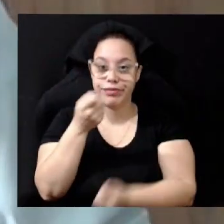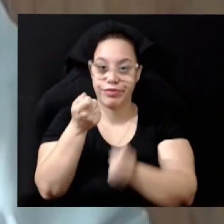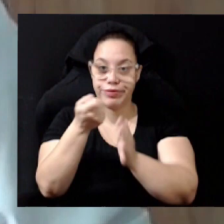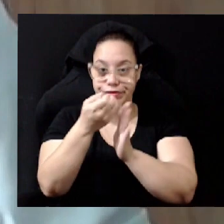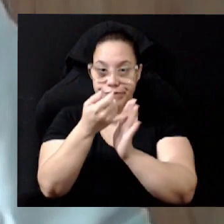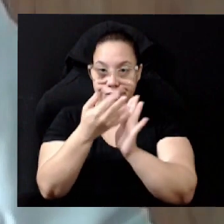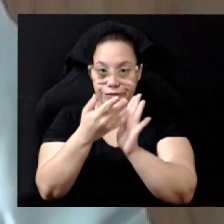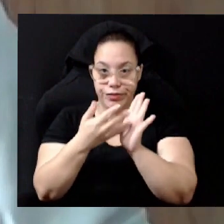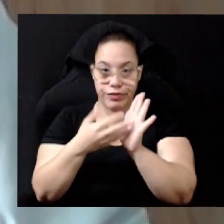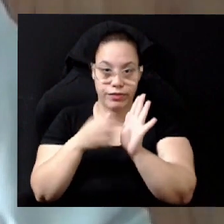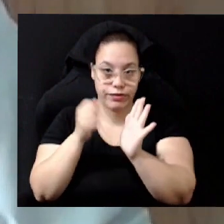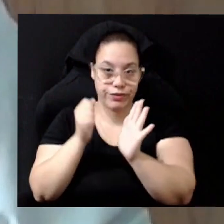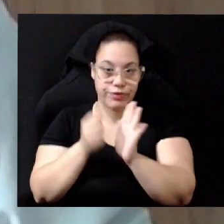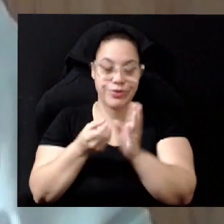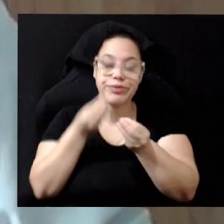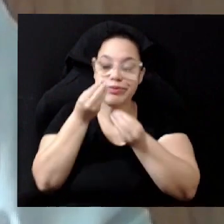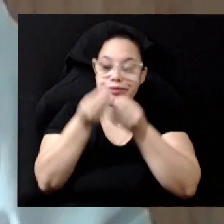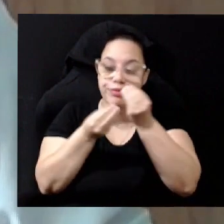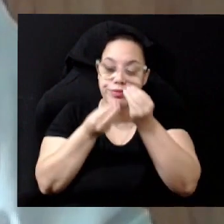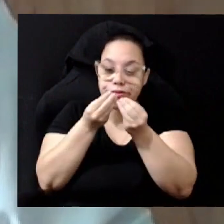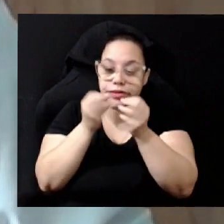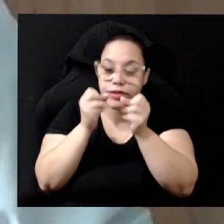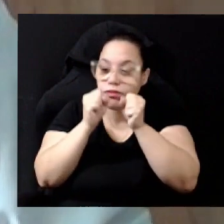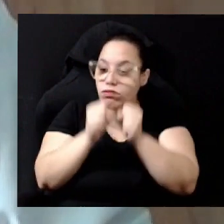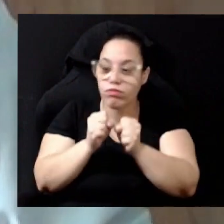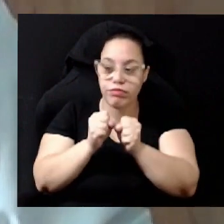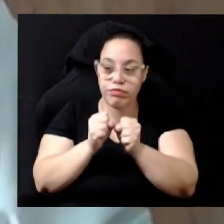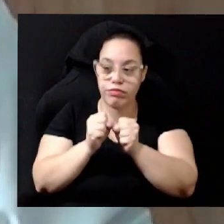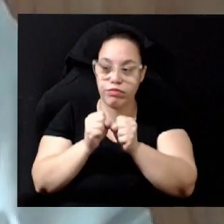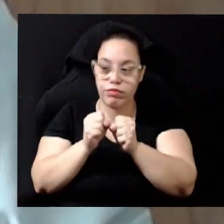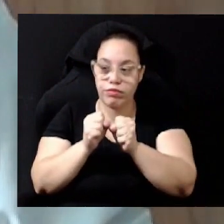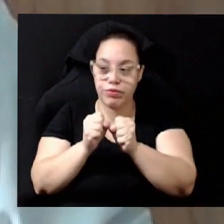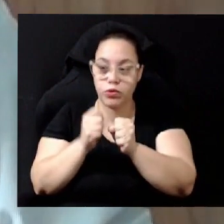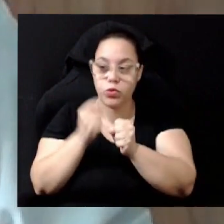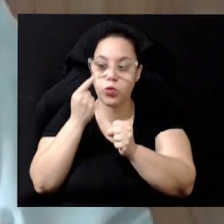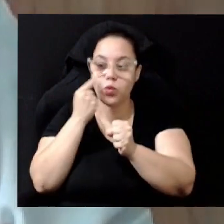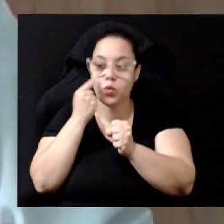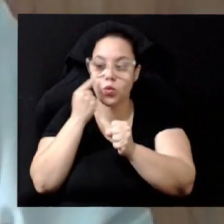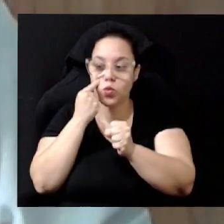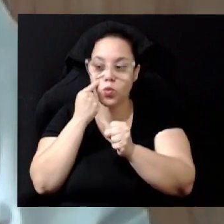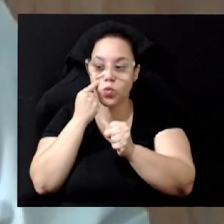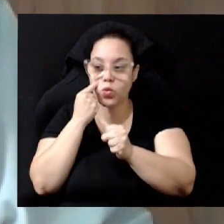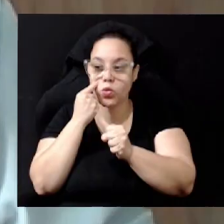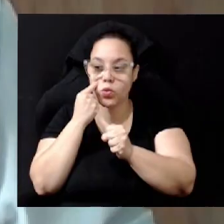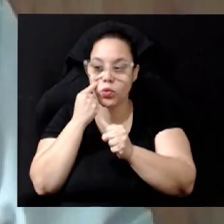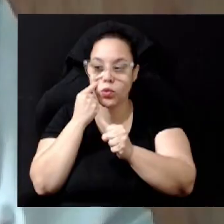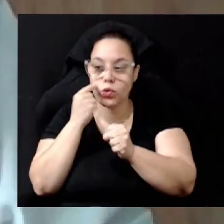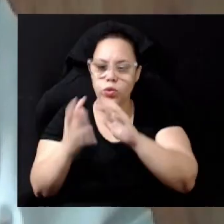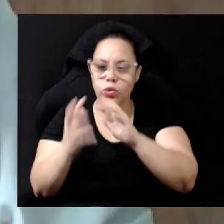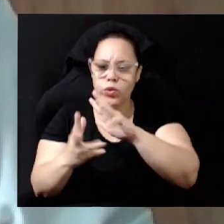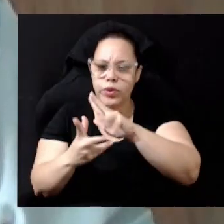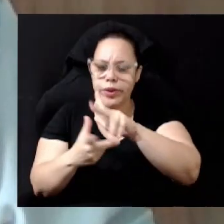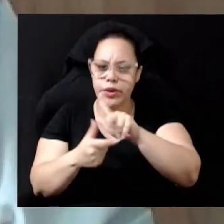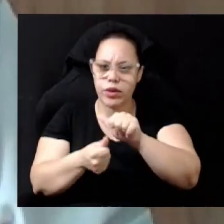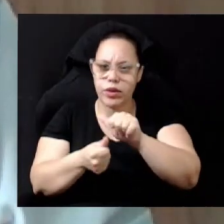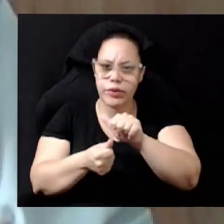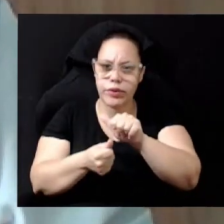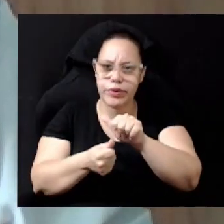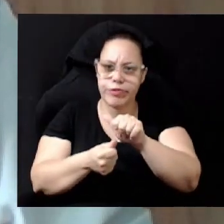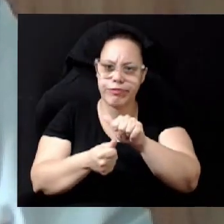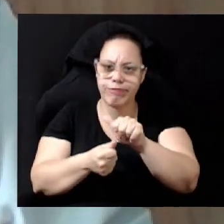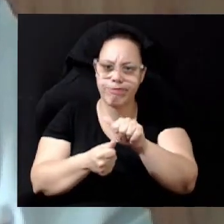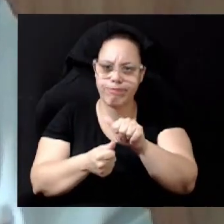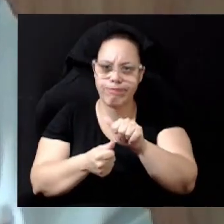acabou de descrever, né? Em como que a gente pode olhar para esse